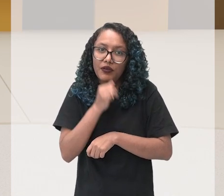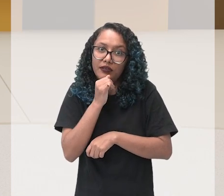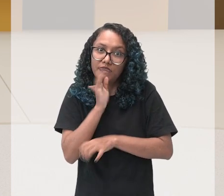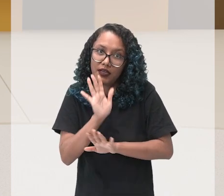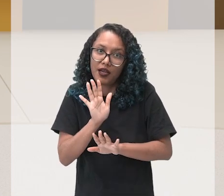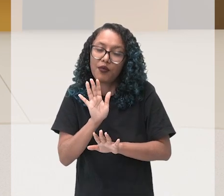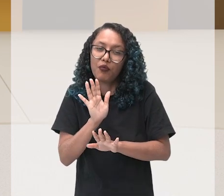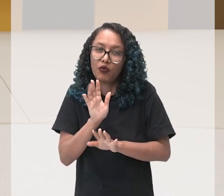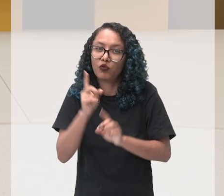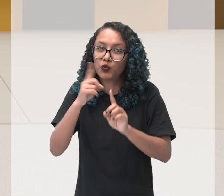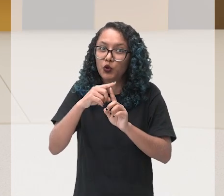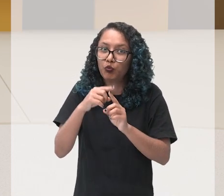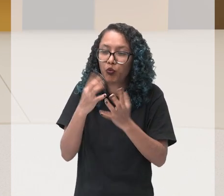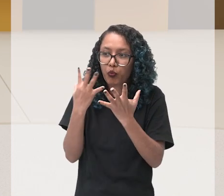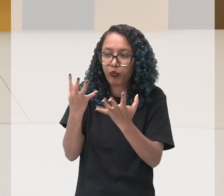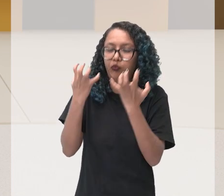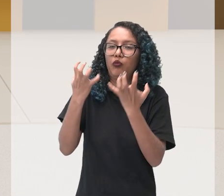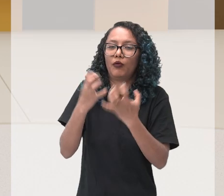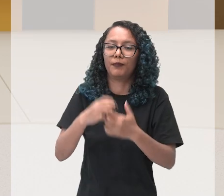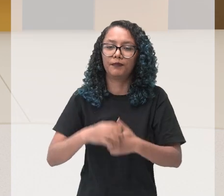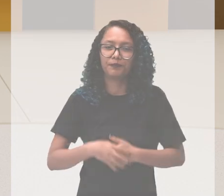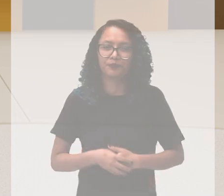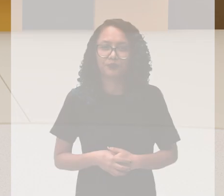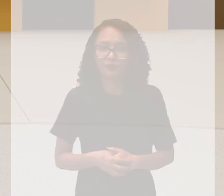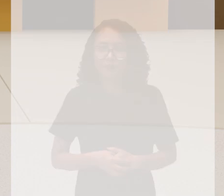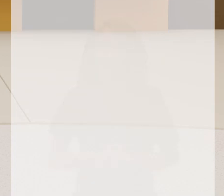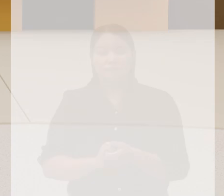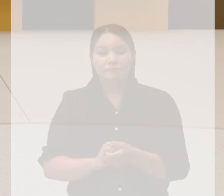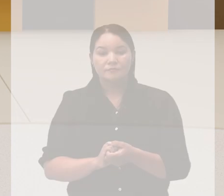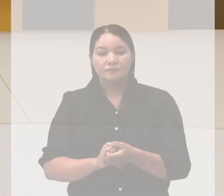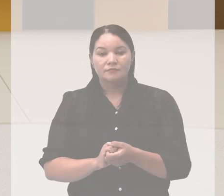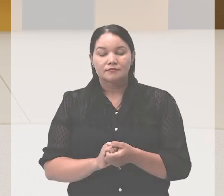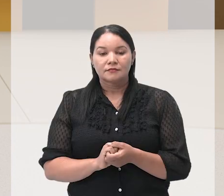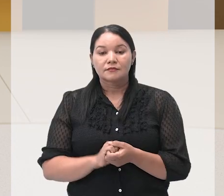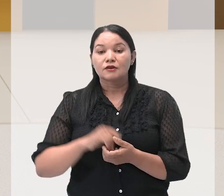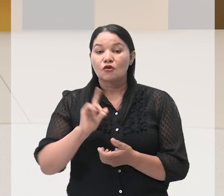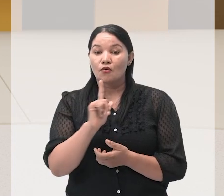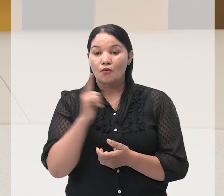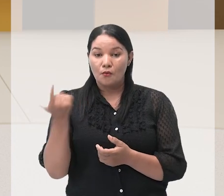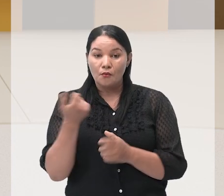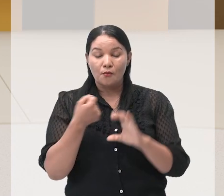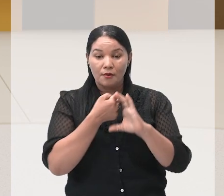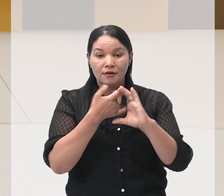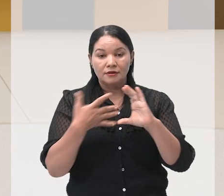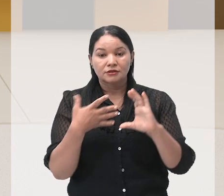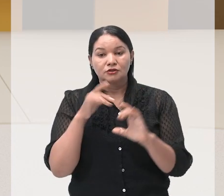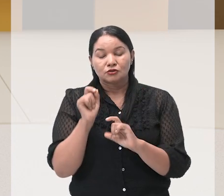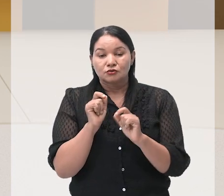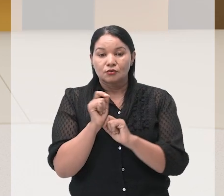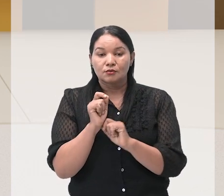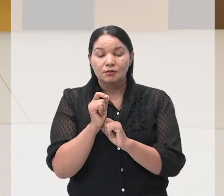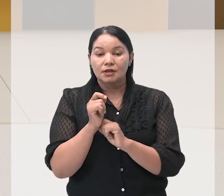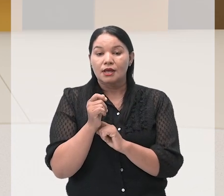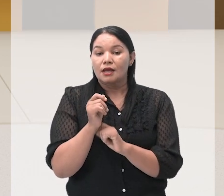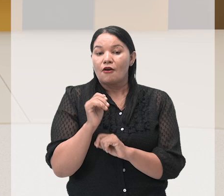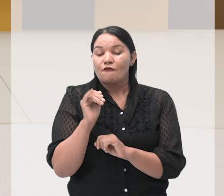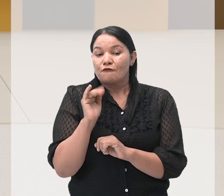característica de uma notícia falsa, de uma fake news, é que ela apela também para o